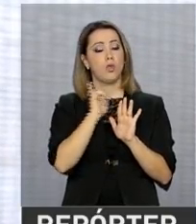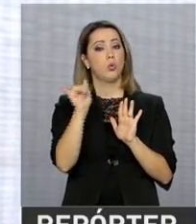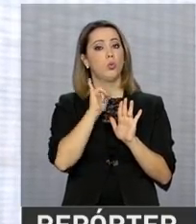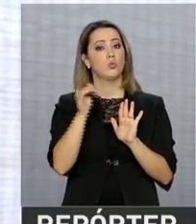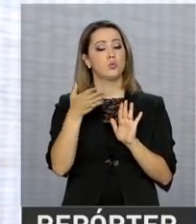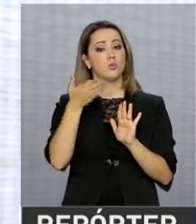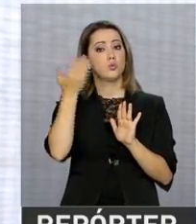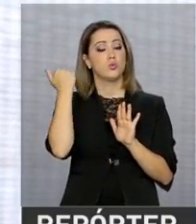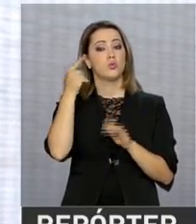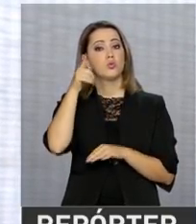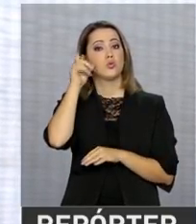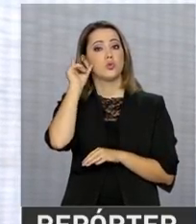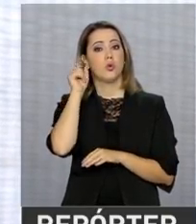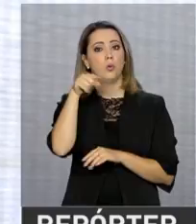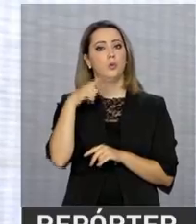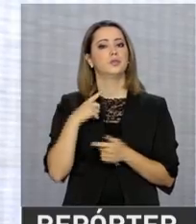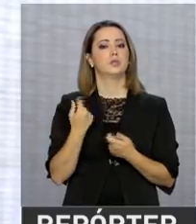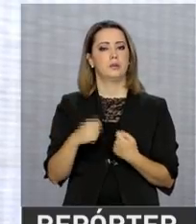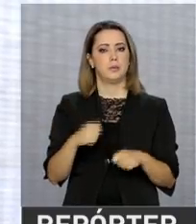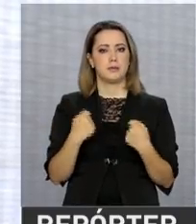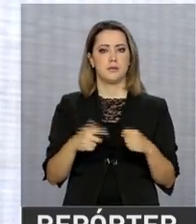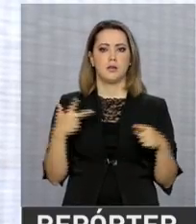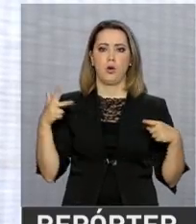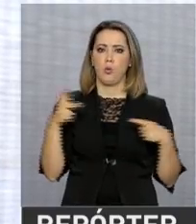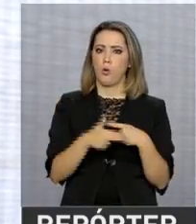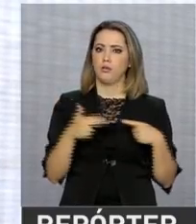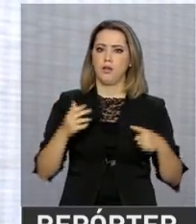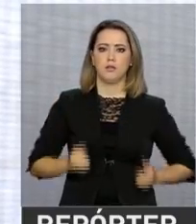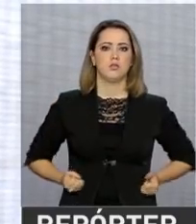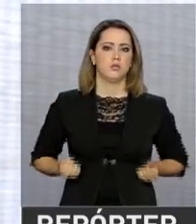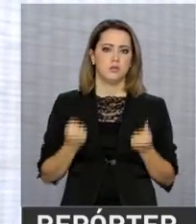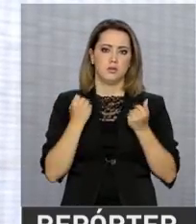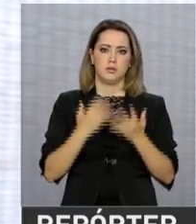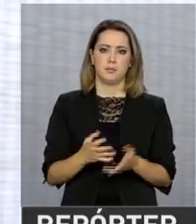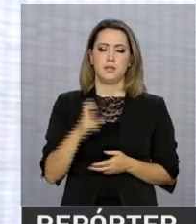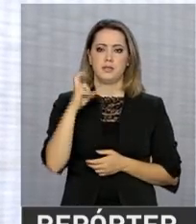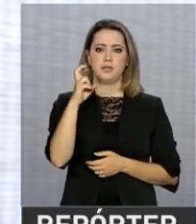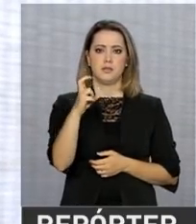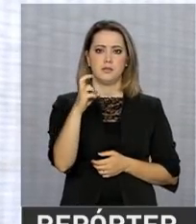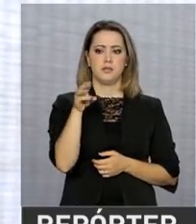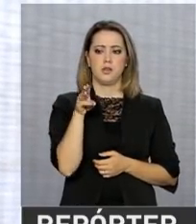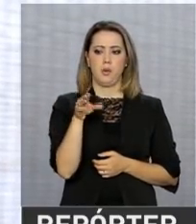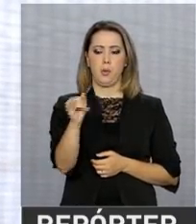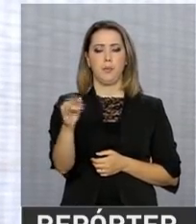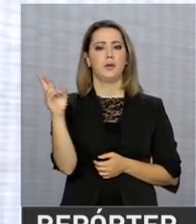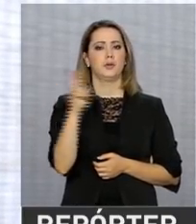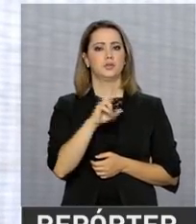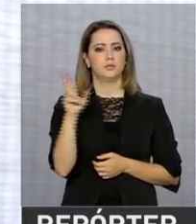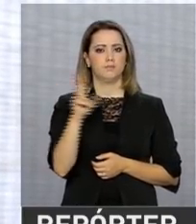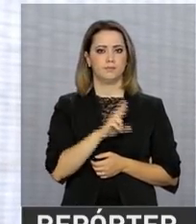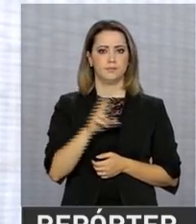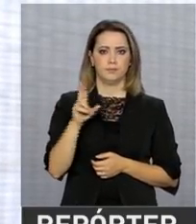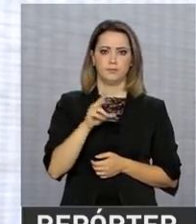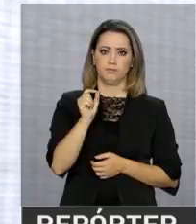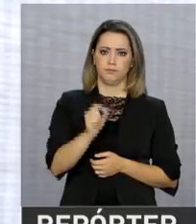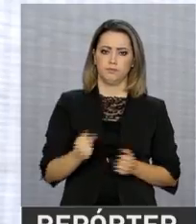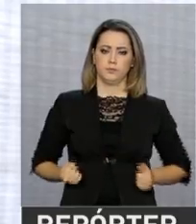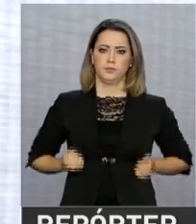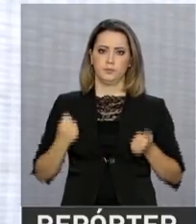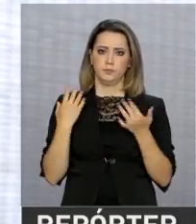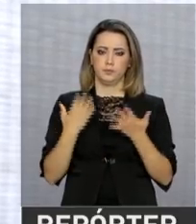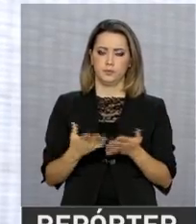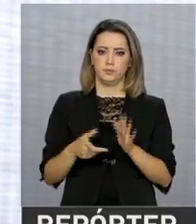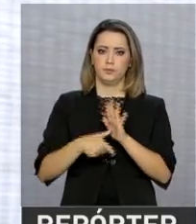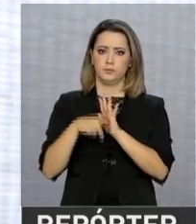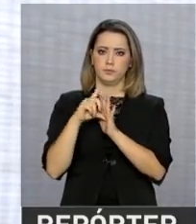ontem de que vão ser contingenciados adicionalmente Rhões900 milhões de reais de gastos